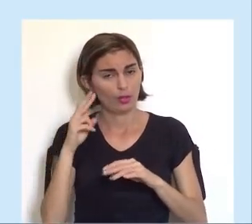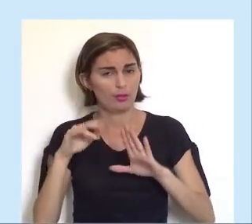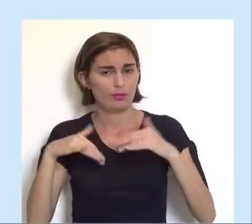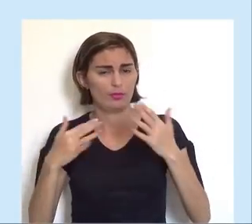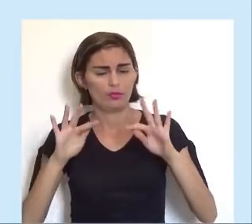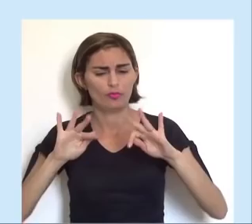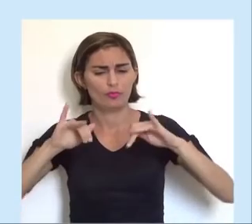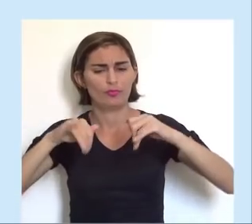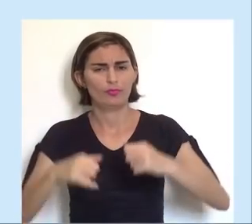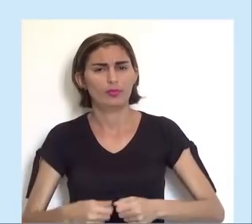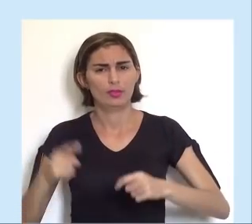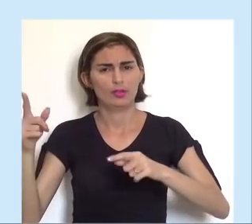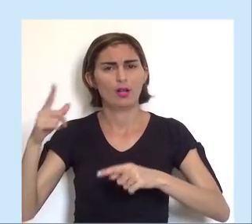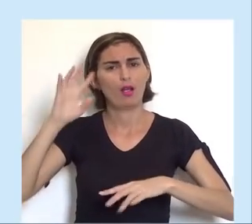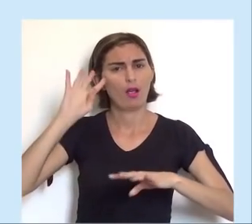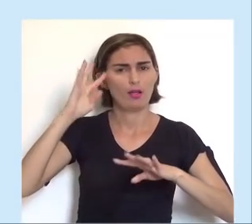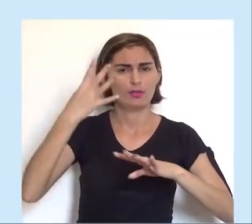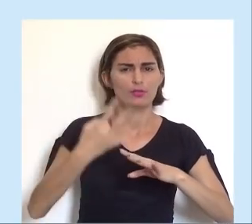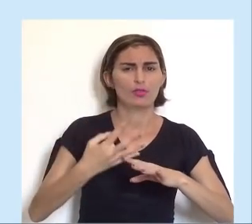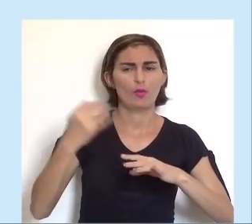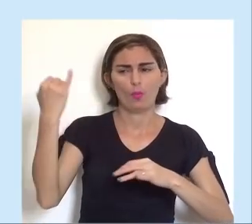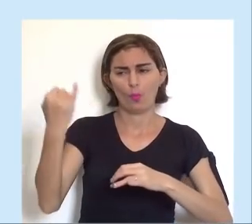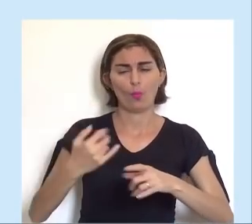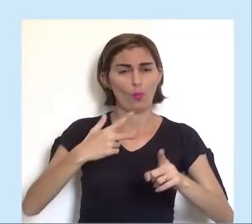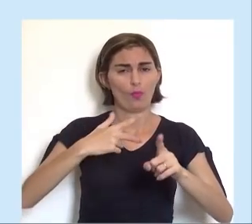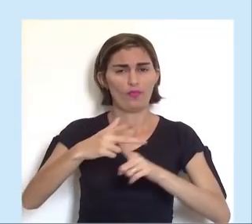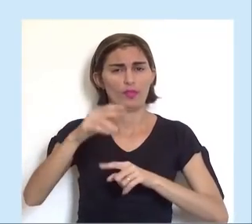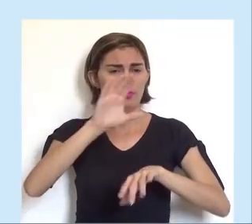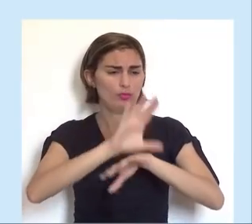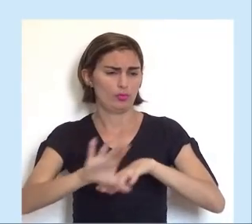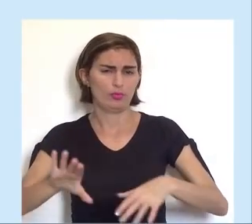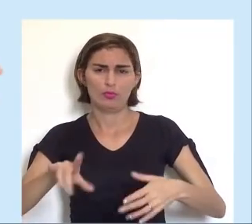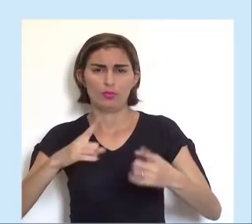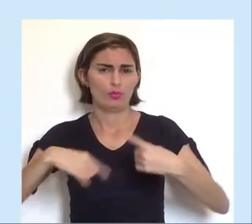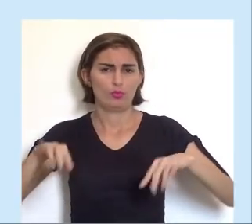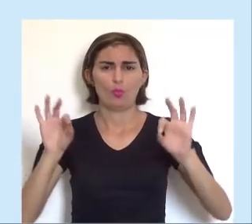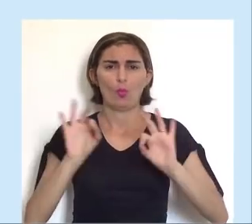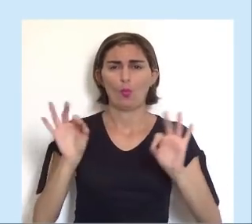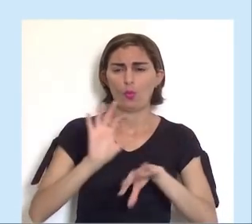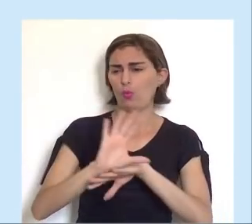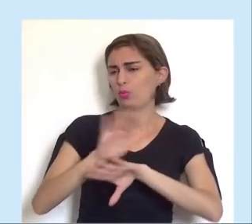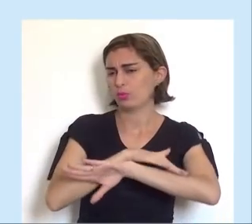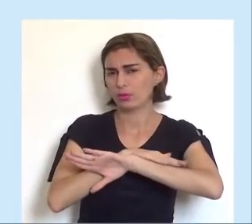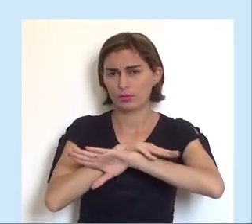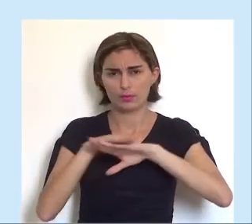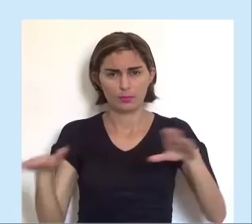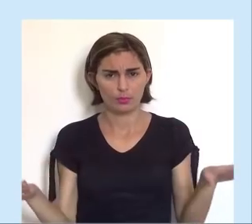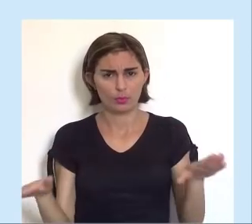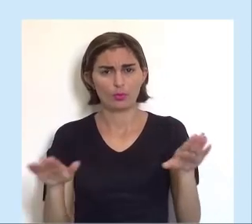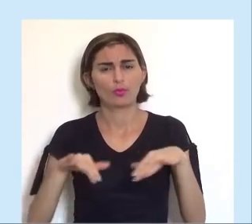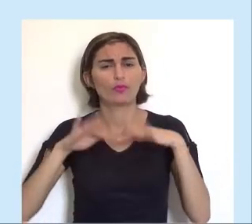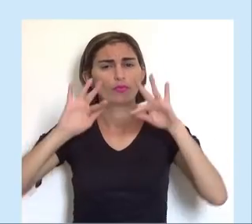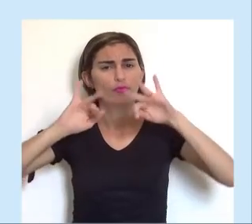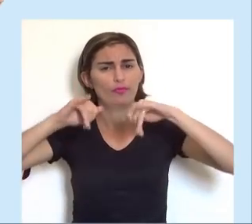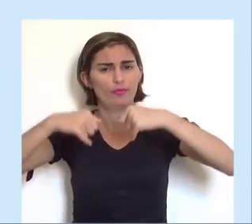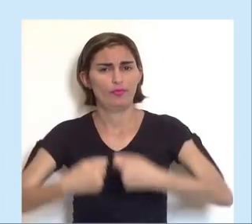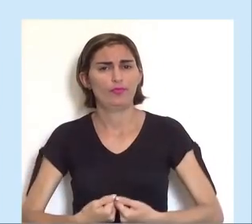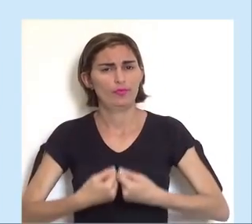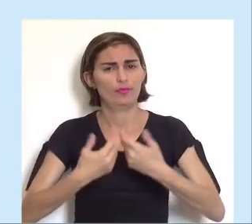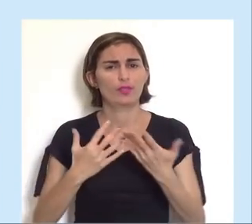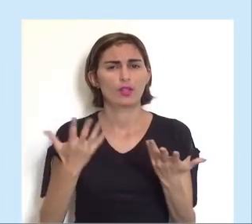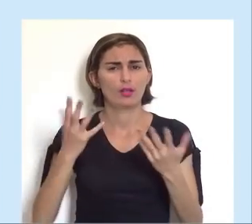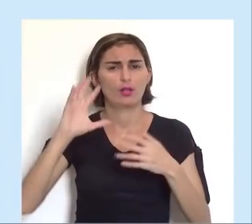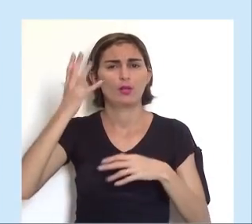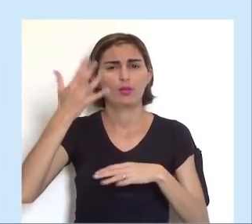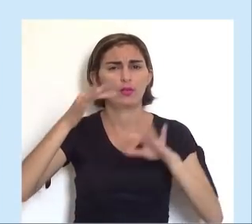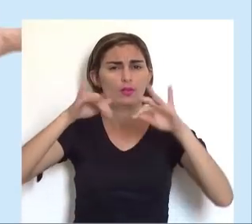no final, ele se resolve. O Magrilin ganha o concurso, não há mais concurso, e assim ocorre o fim. E ocorre o